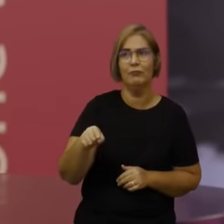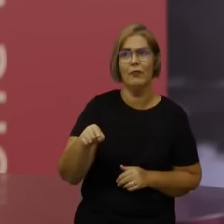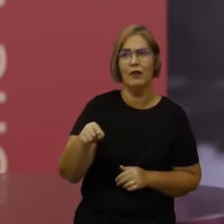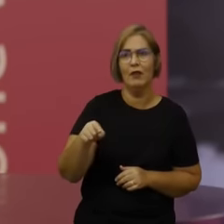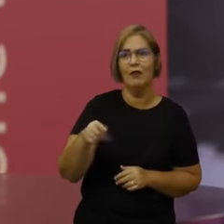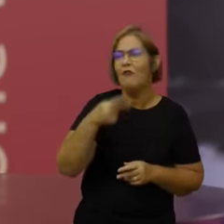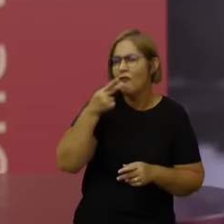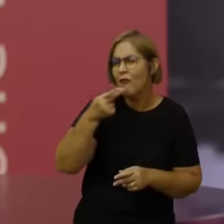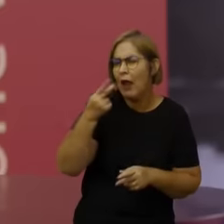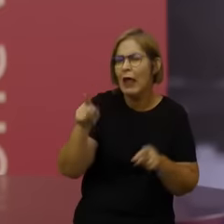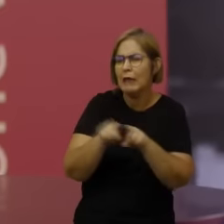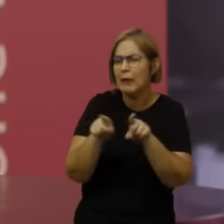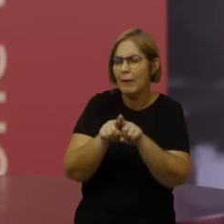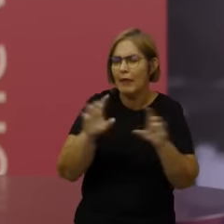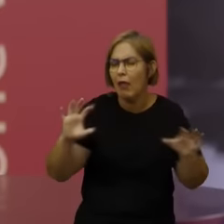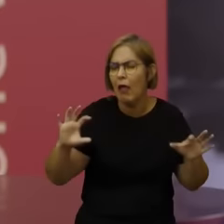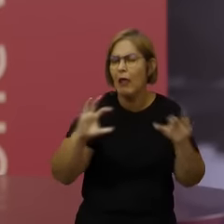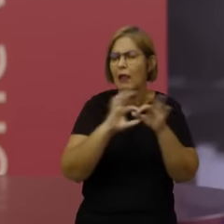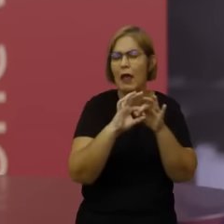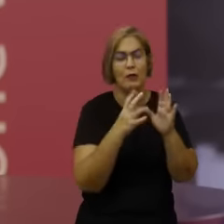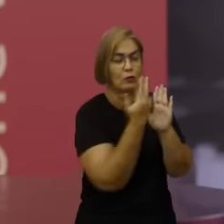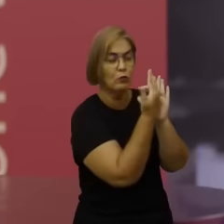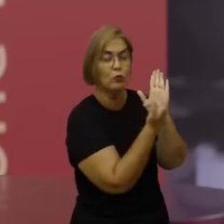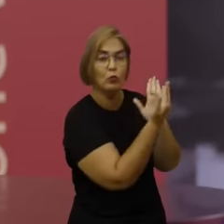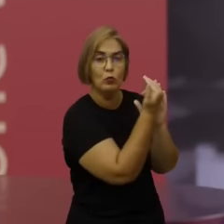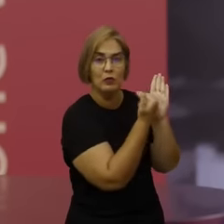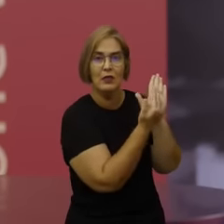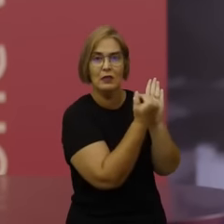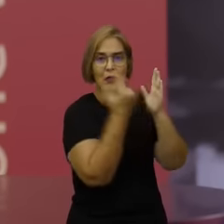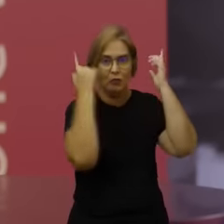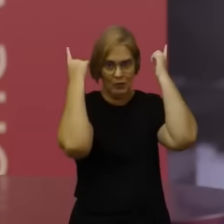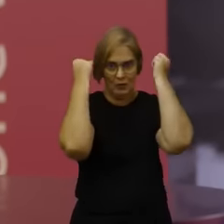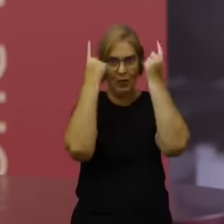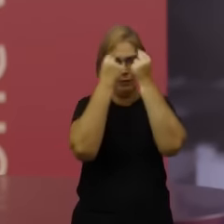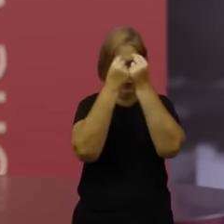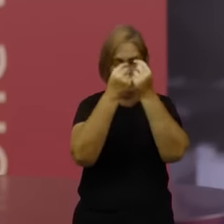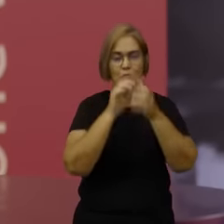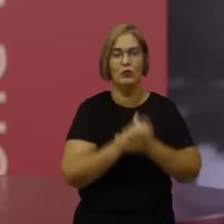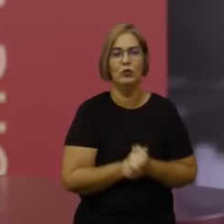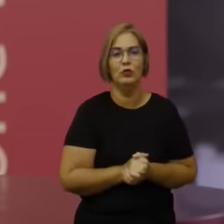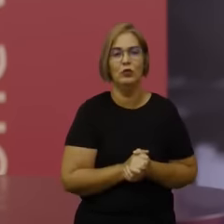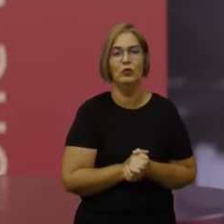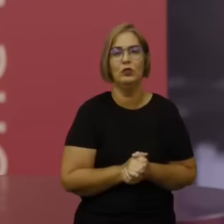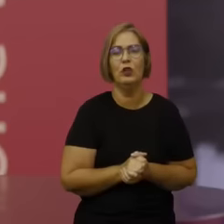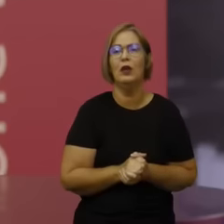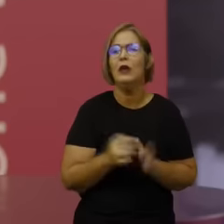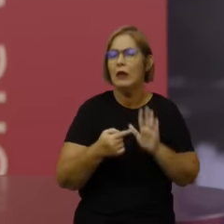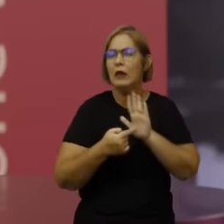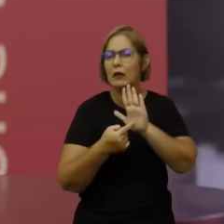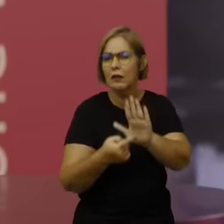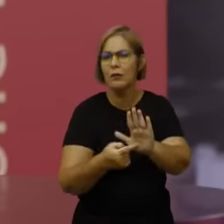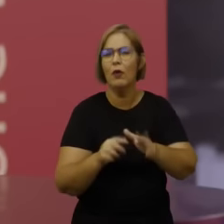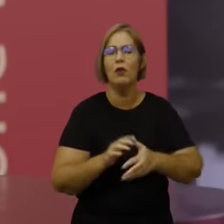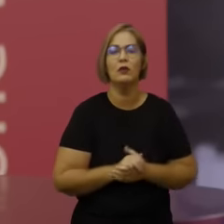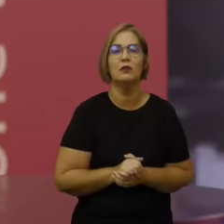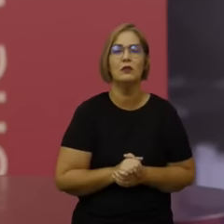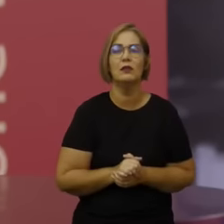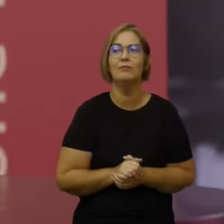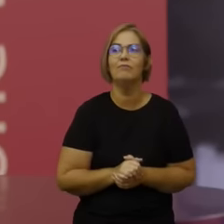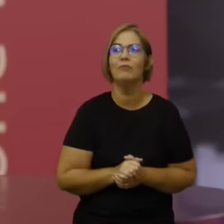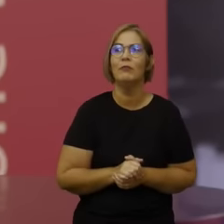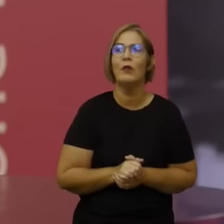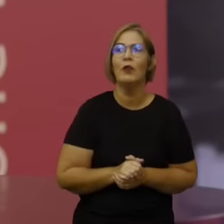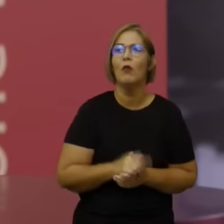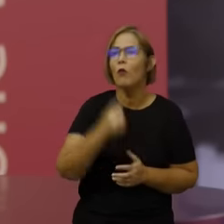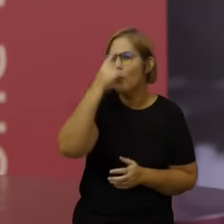ideia de imagens que na mitologia grega vão figurar, vão representar este caráter